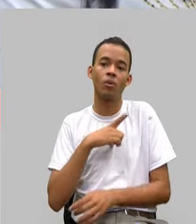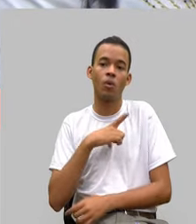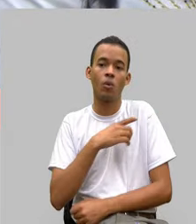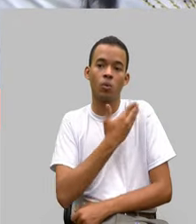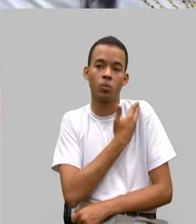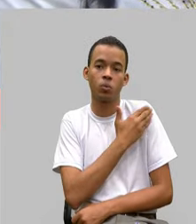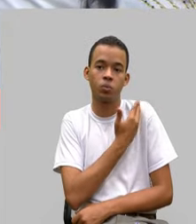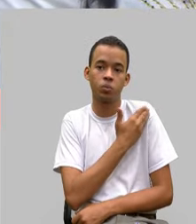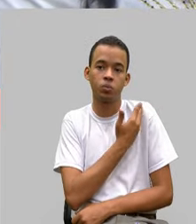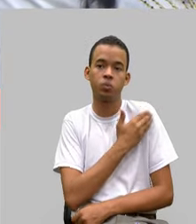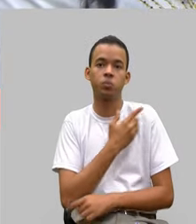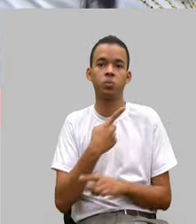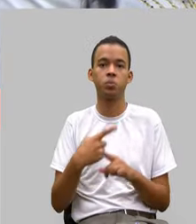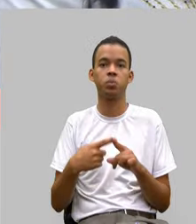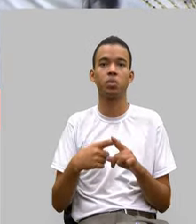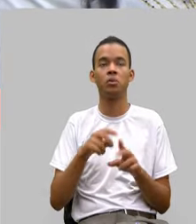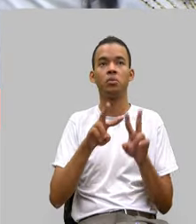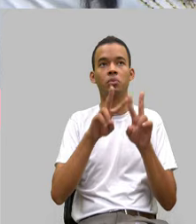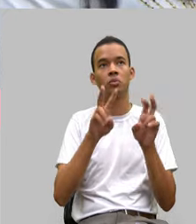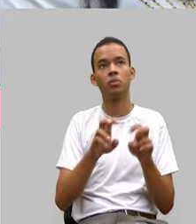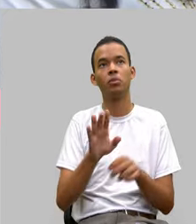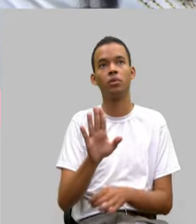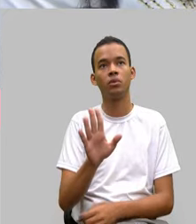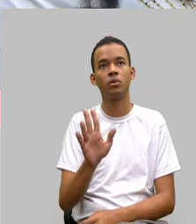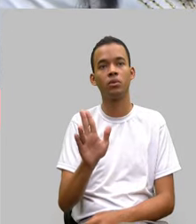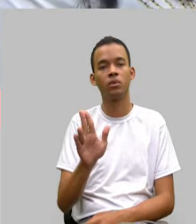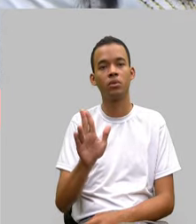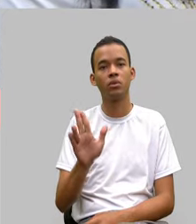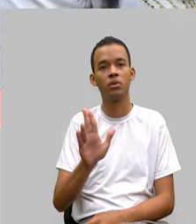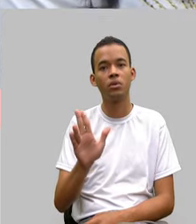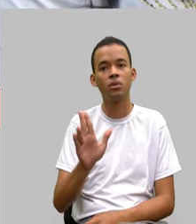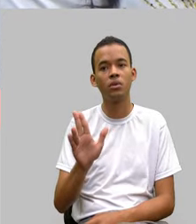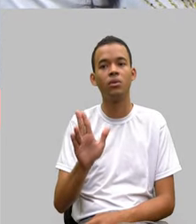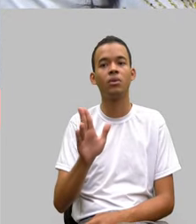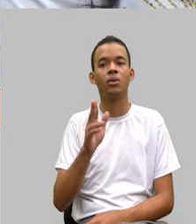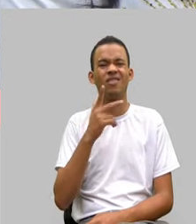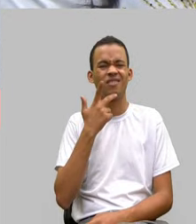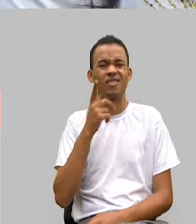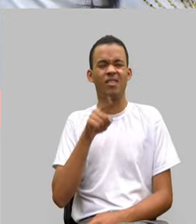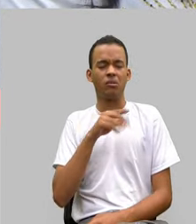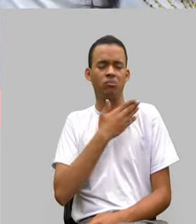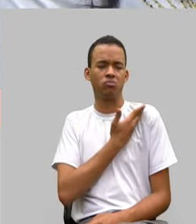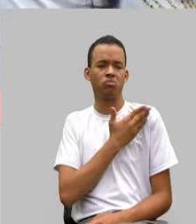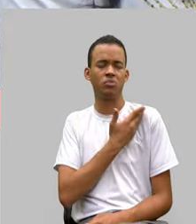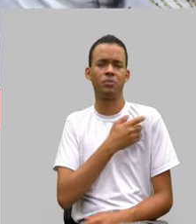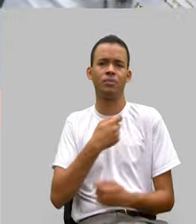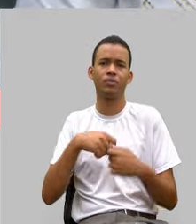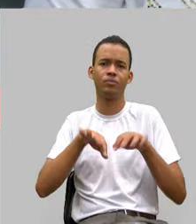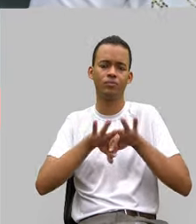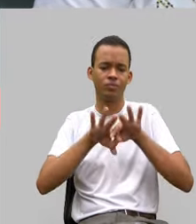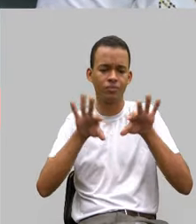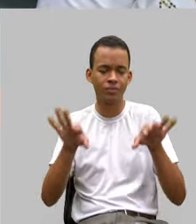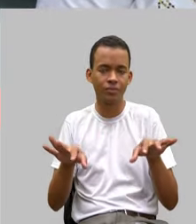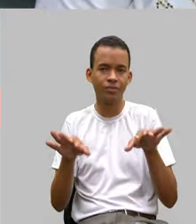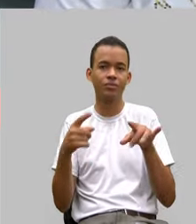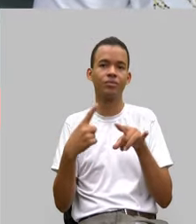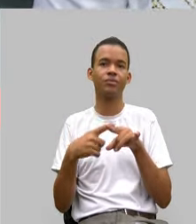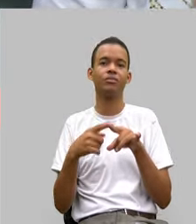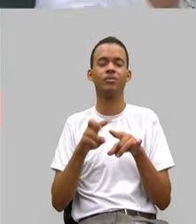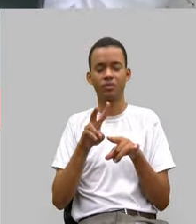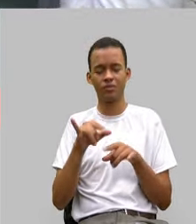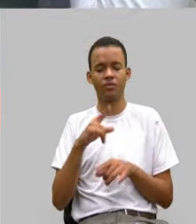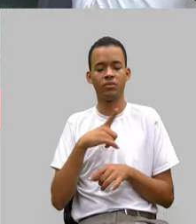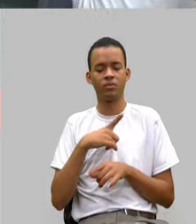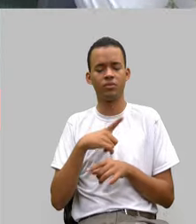cannabis há um certo preconceito né mas tem que se separar as coisas existe vai acontecer outras